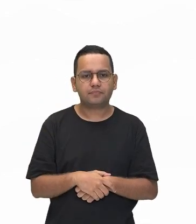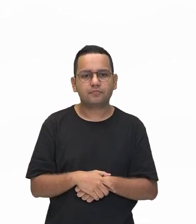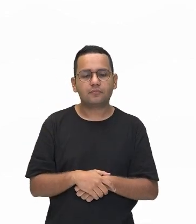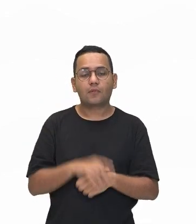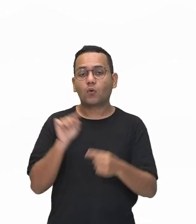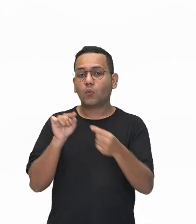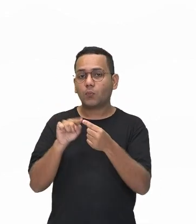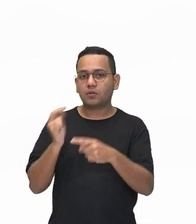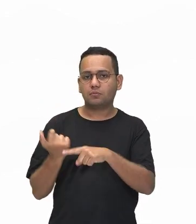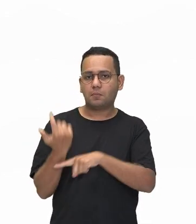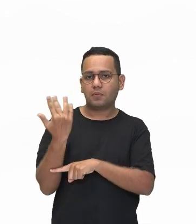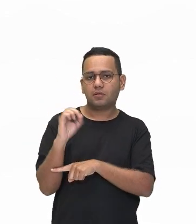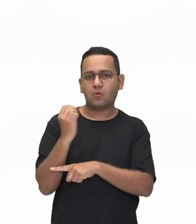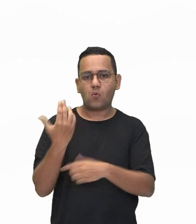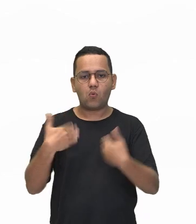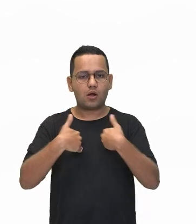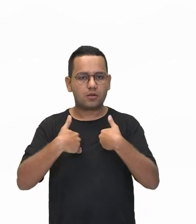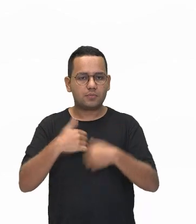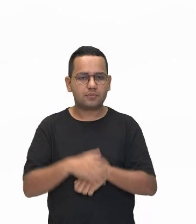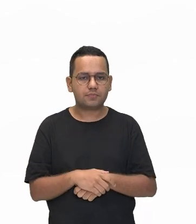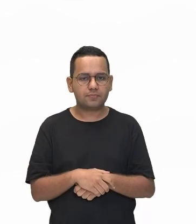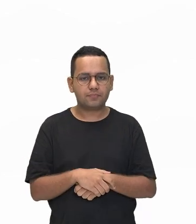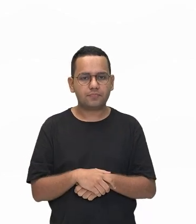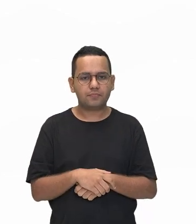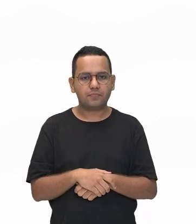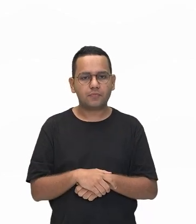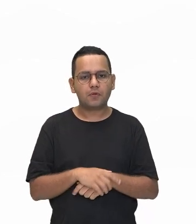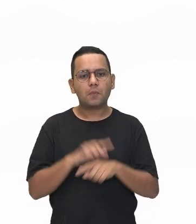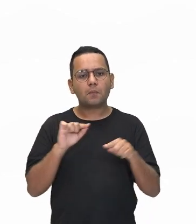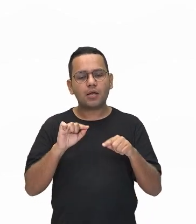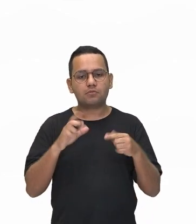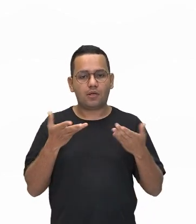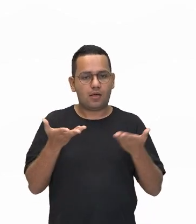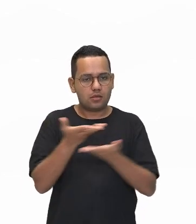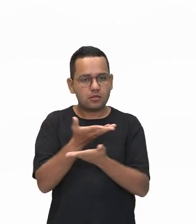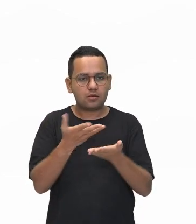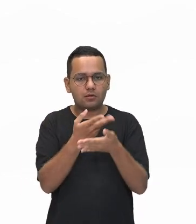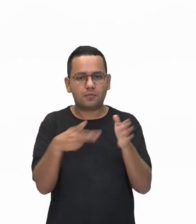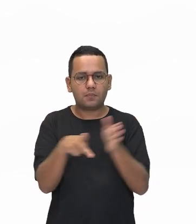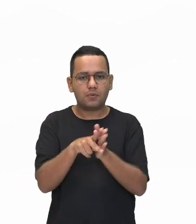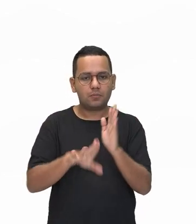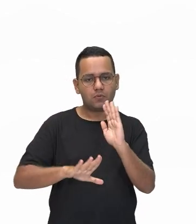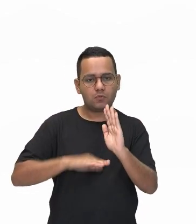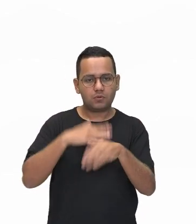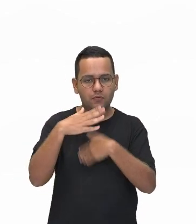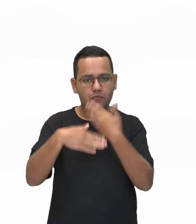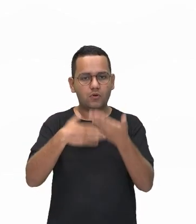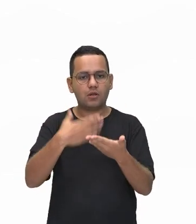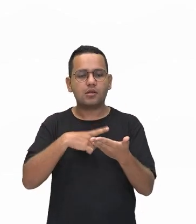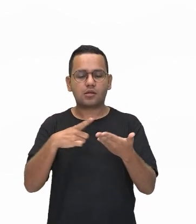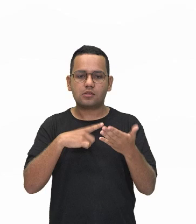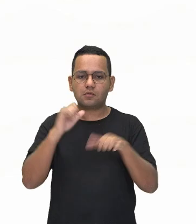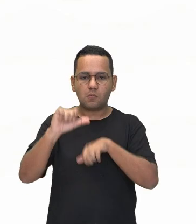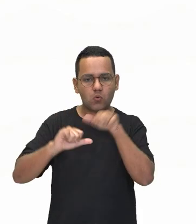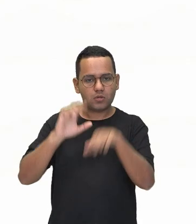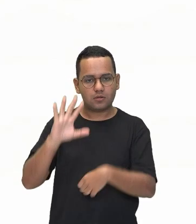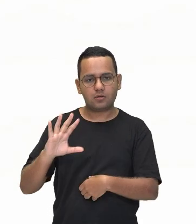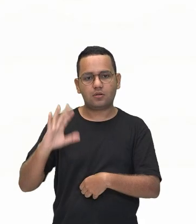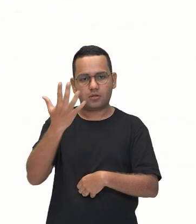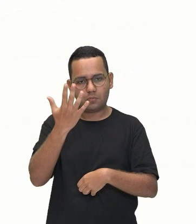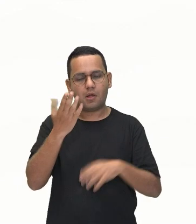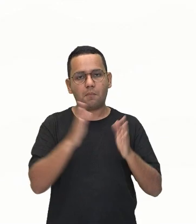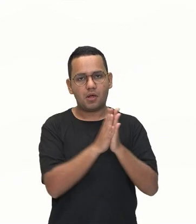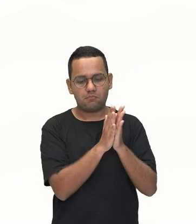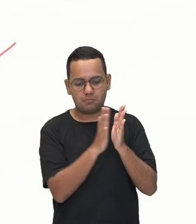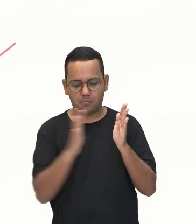o resultado da interação entre processos de evolução e mudanças ambientais ao longo do tempo. Então, aqui